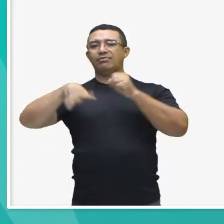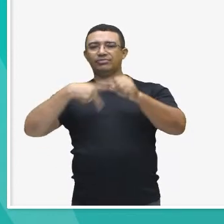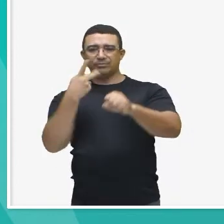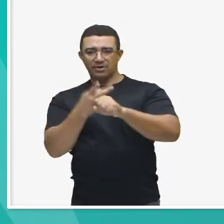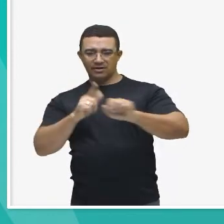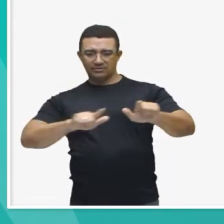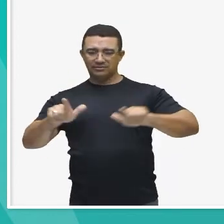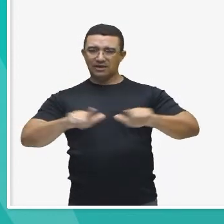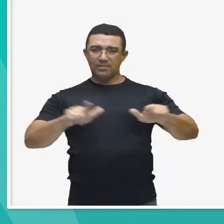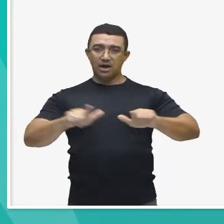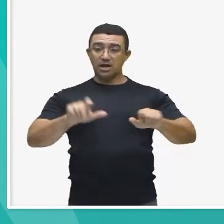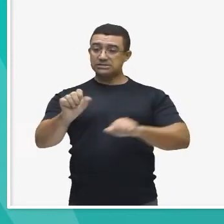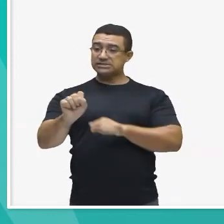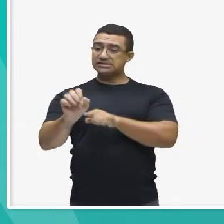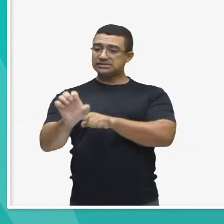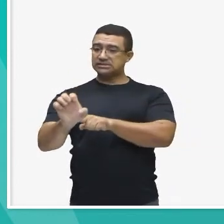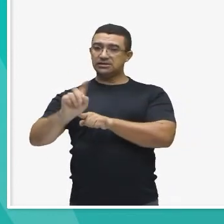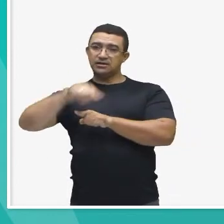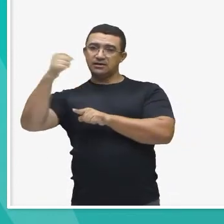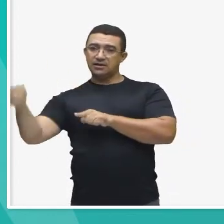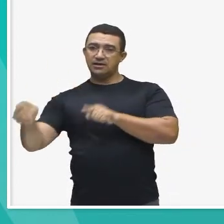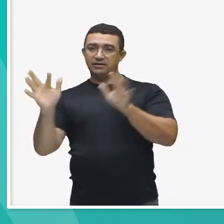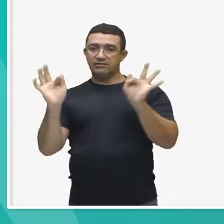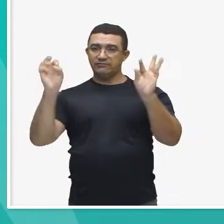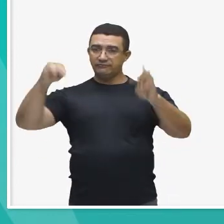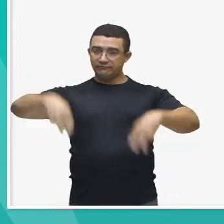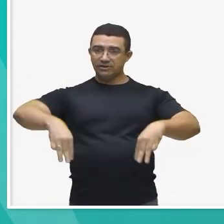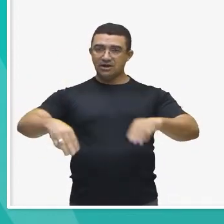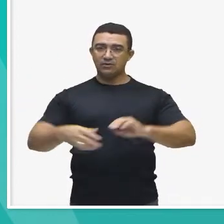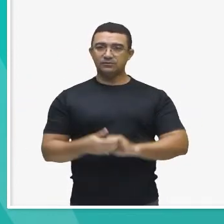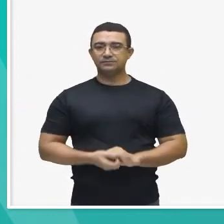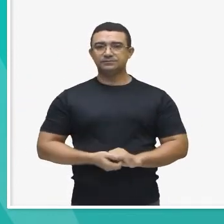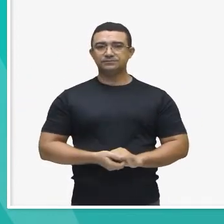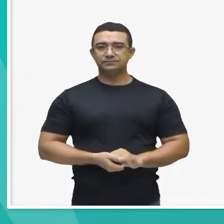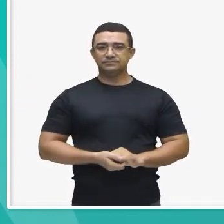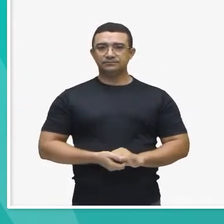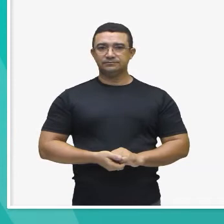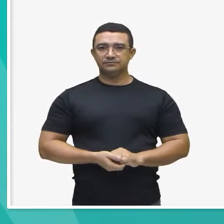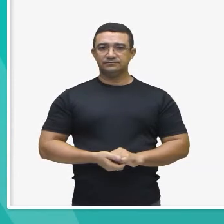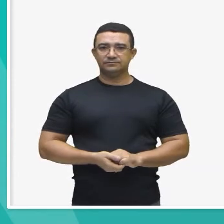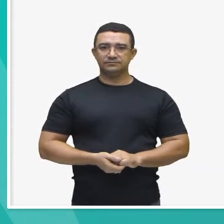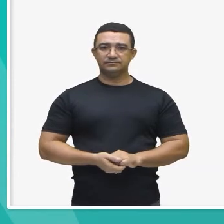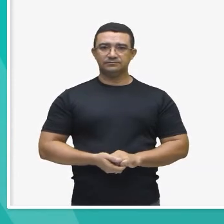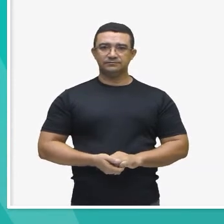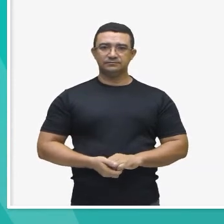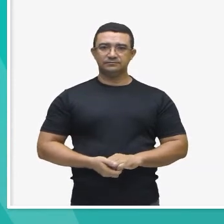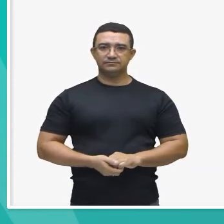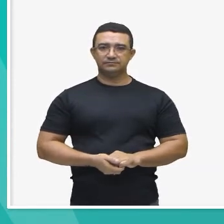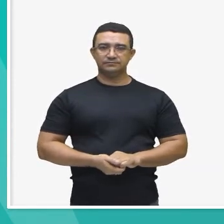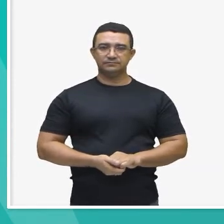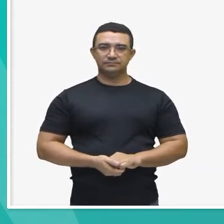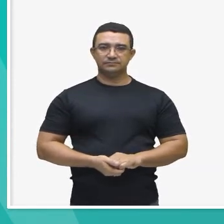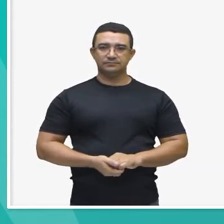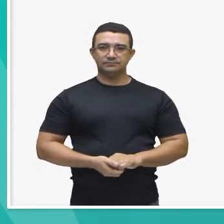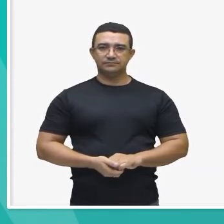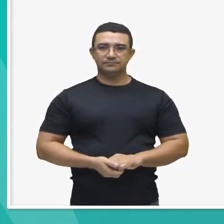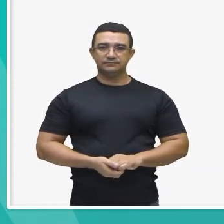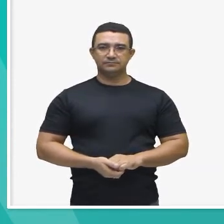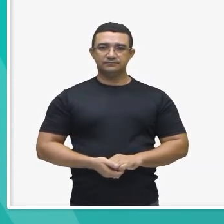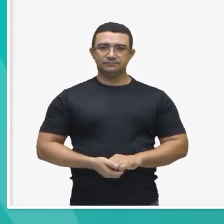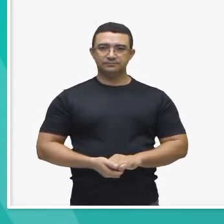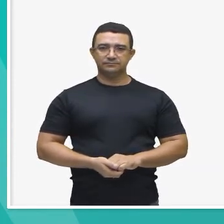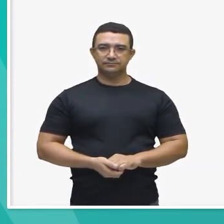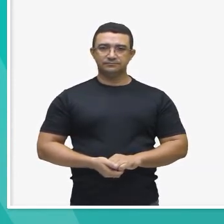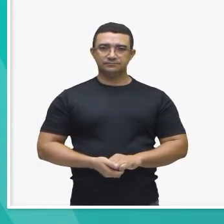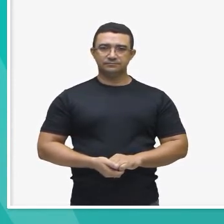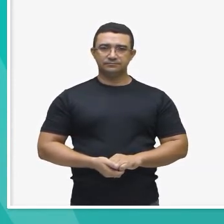vírgula, né? Então, ele deixa de atrair o pronome. Fica trabalha-se, né? Aqui trabalha-se,